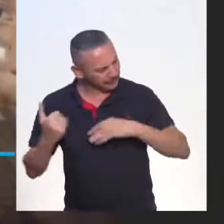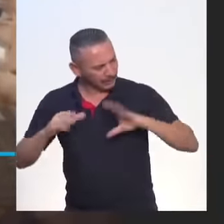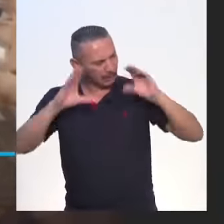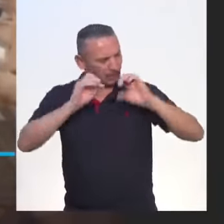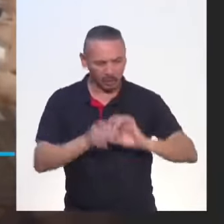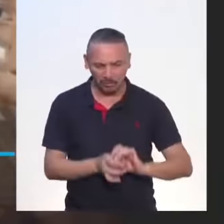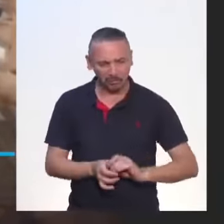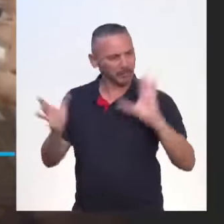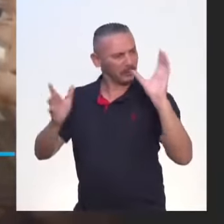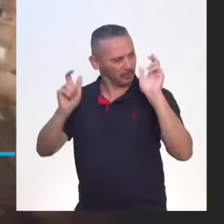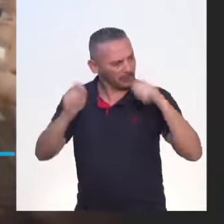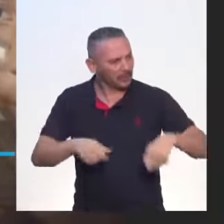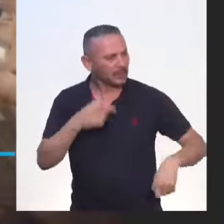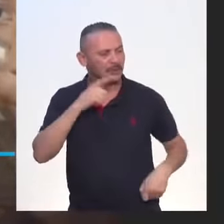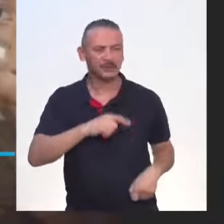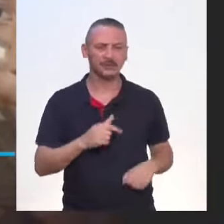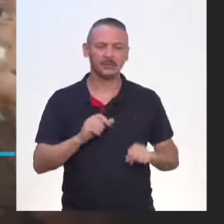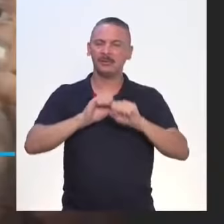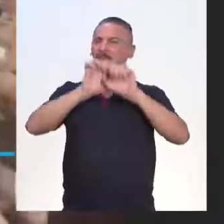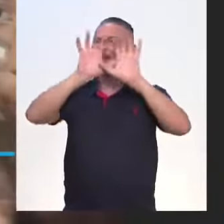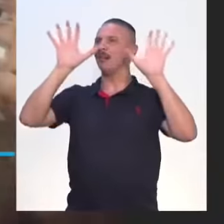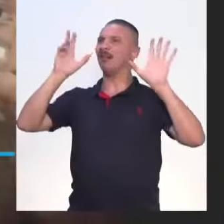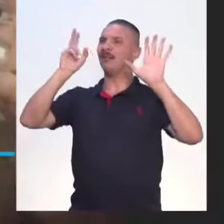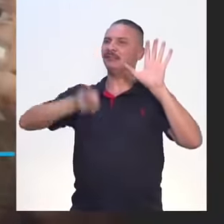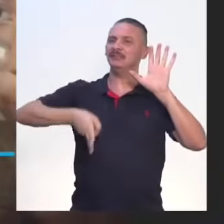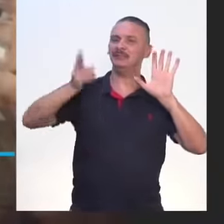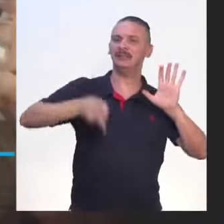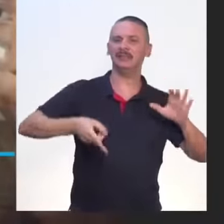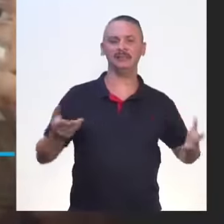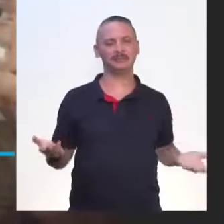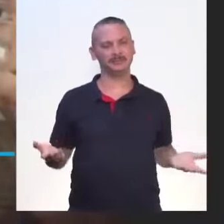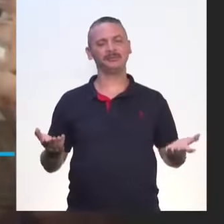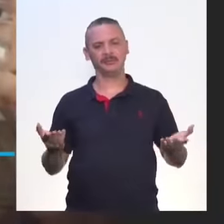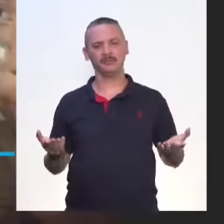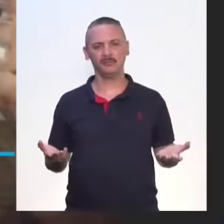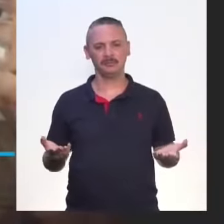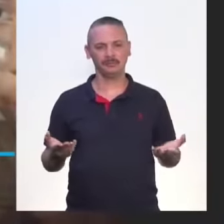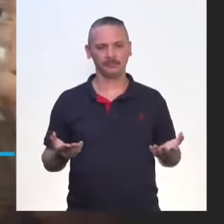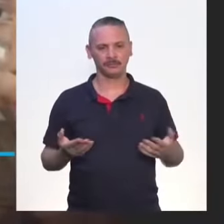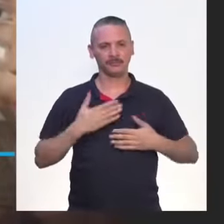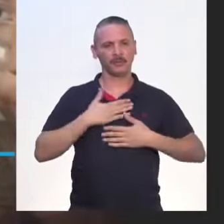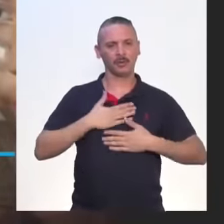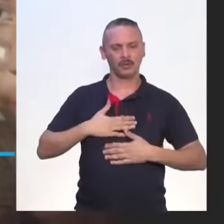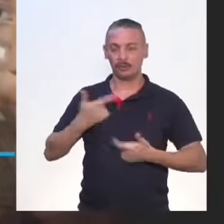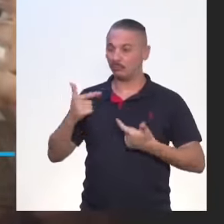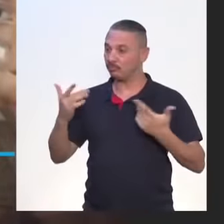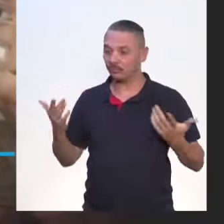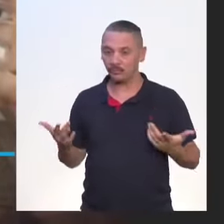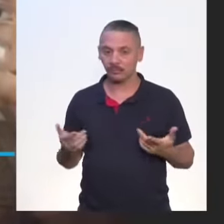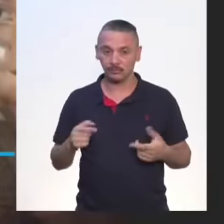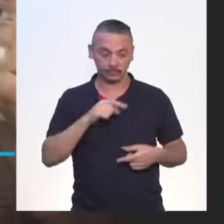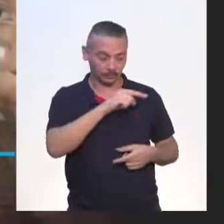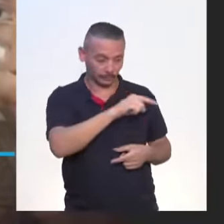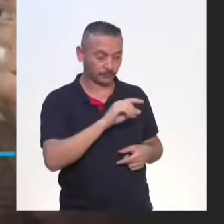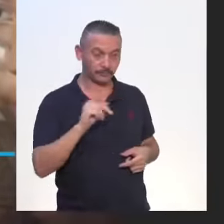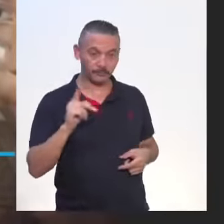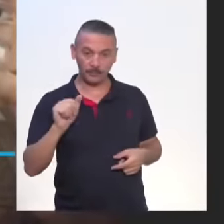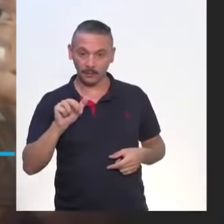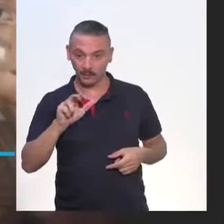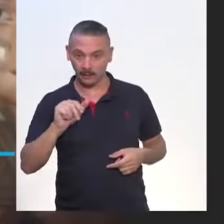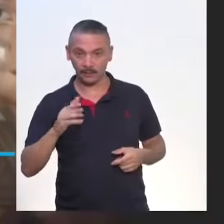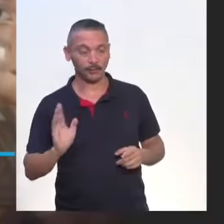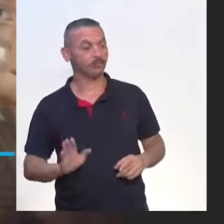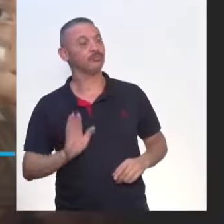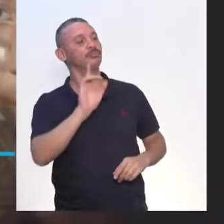muita claridade, né? Não havia conforto para dormir e tudo mais. E Caru Taru tomou essa